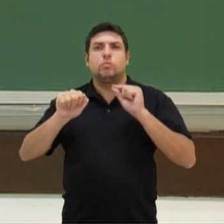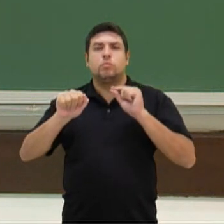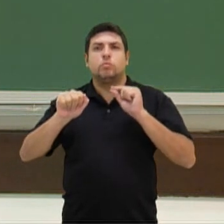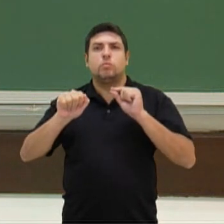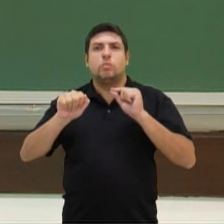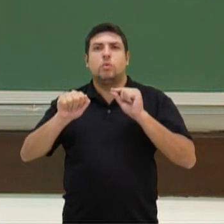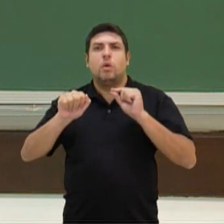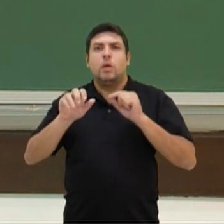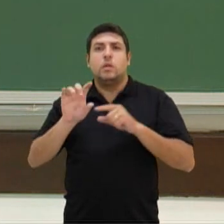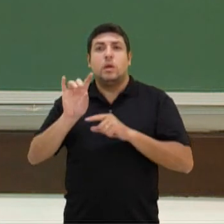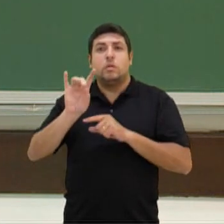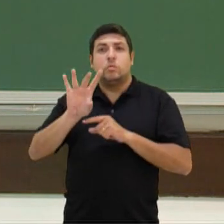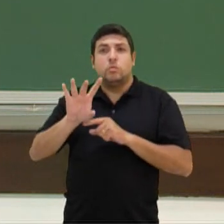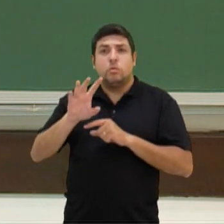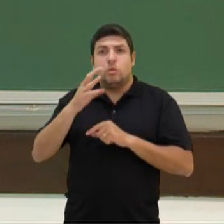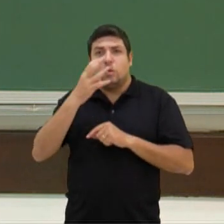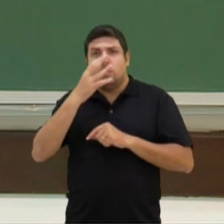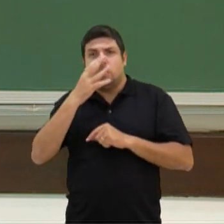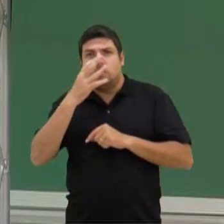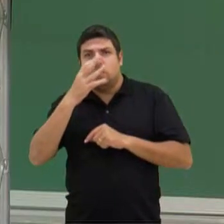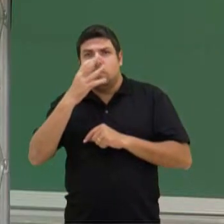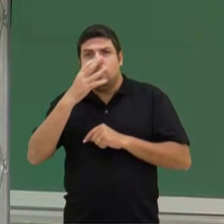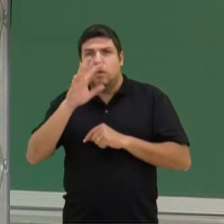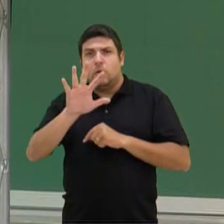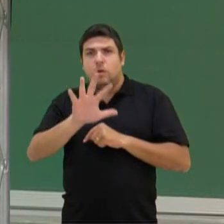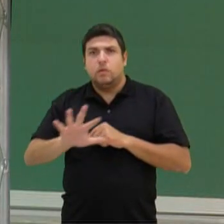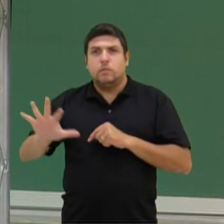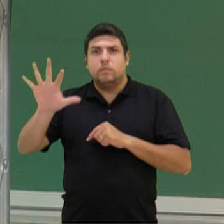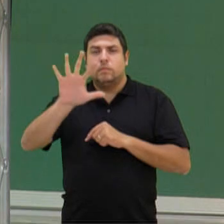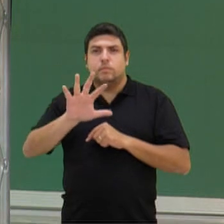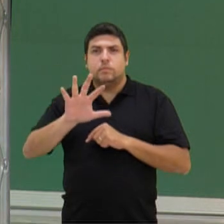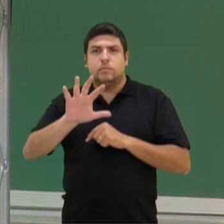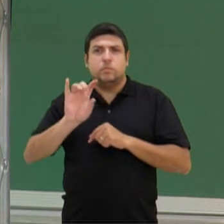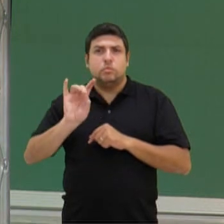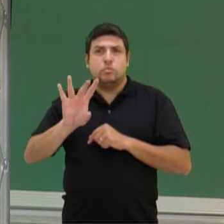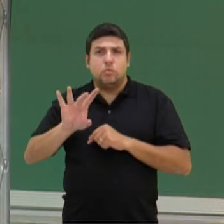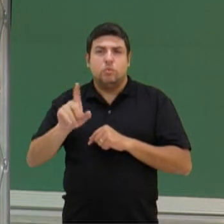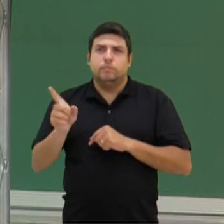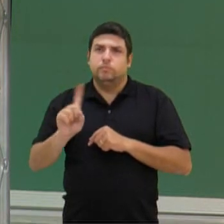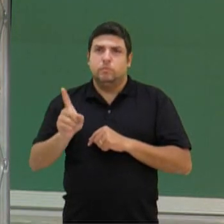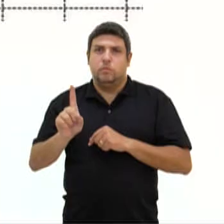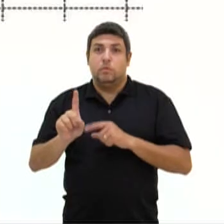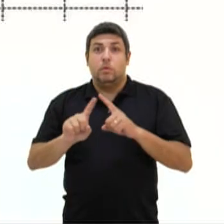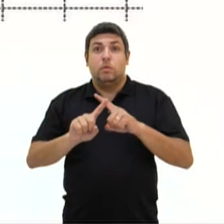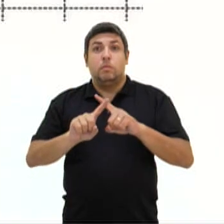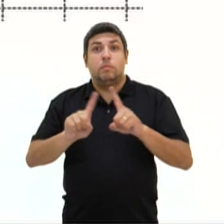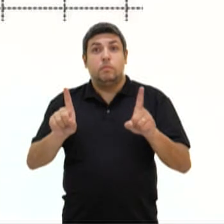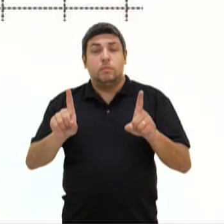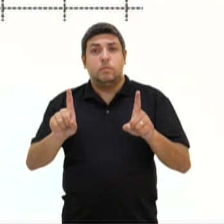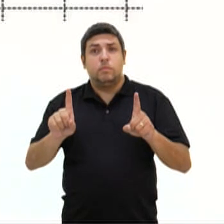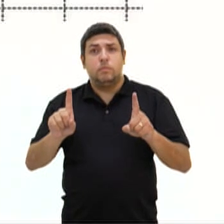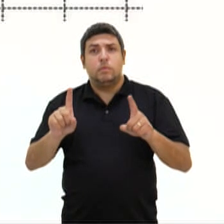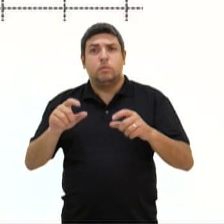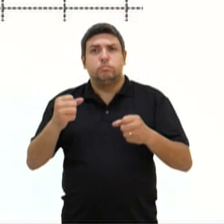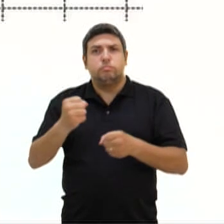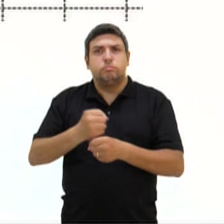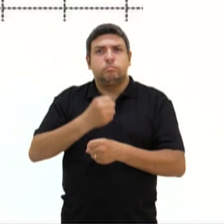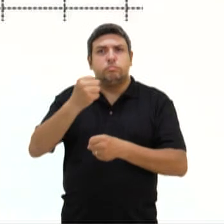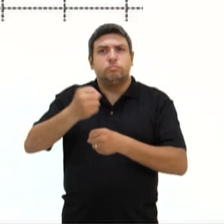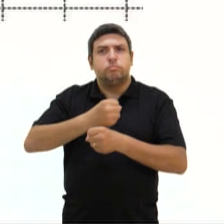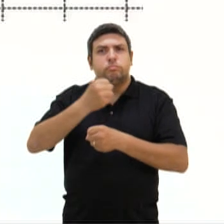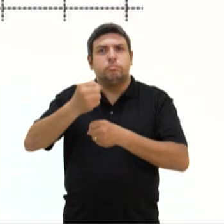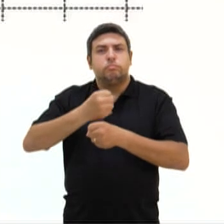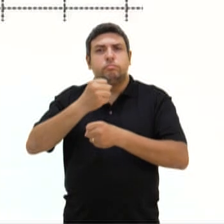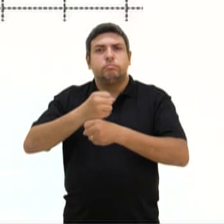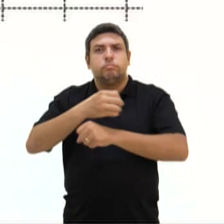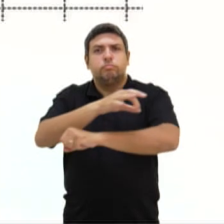objeto, ou apenas uma imagem. Simetria você pode encontrar ele também na arquitetura. Você pode ter uma